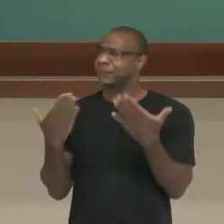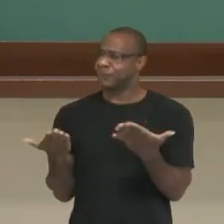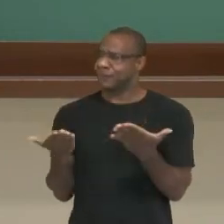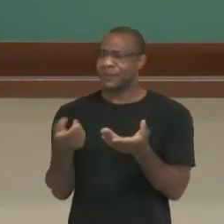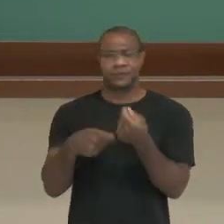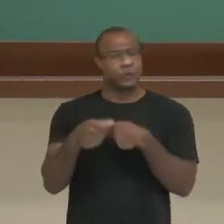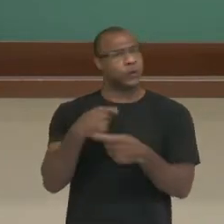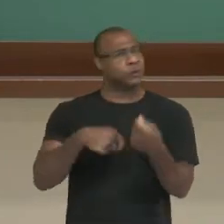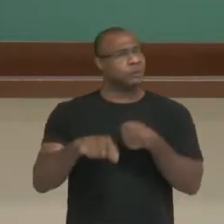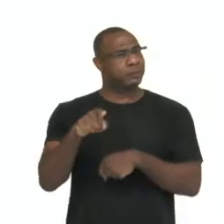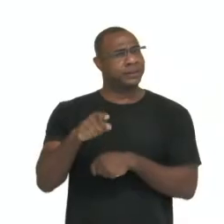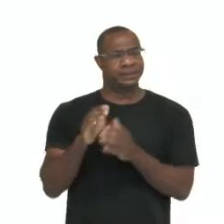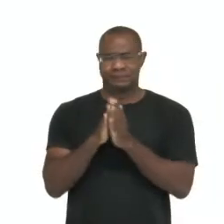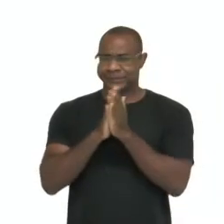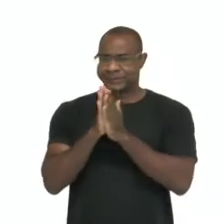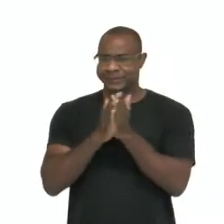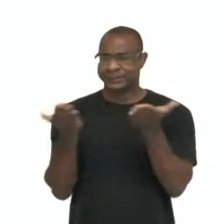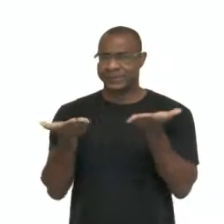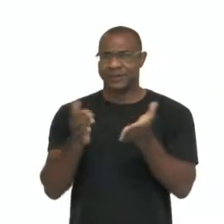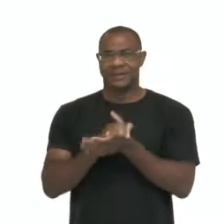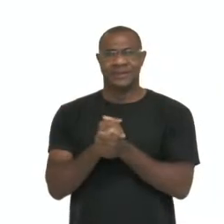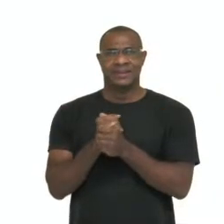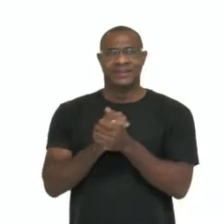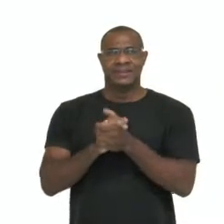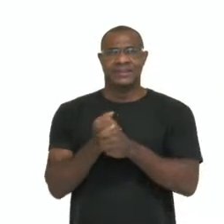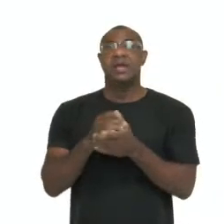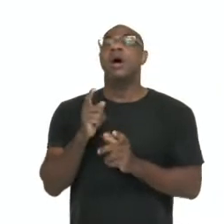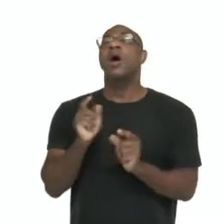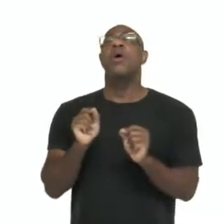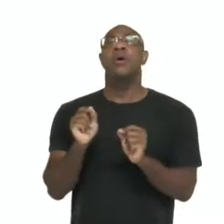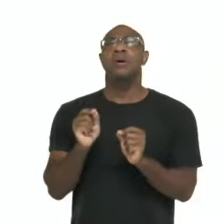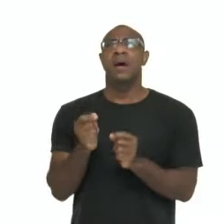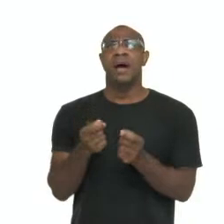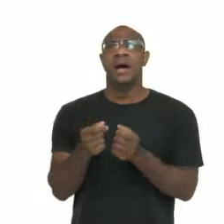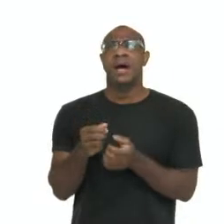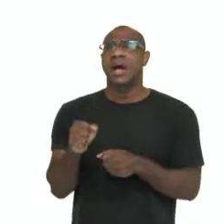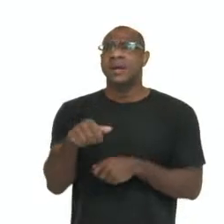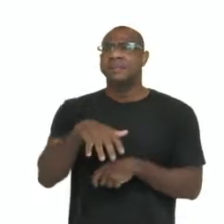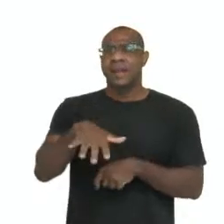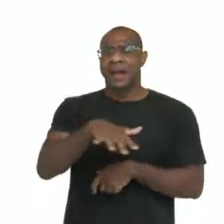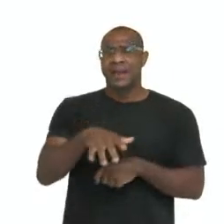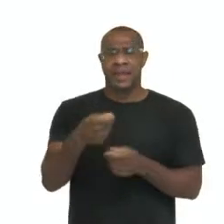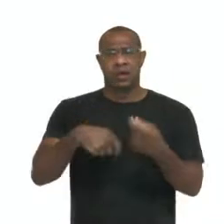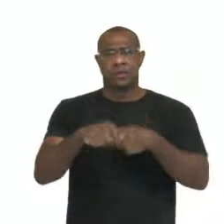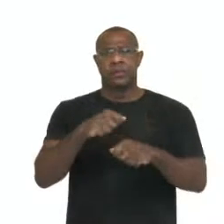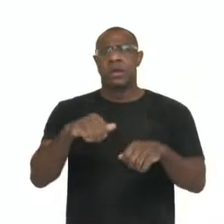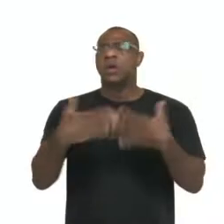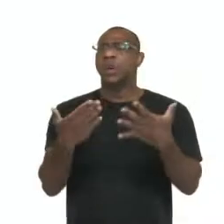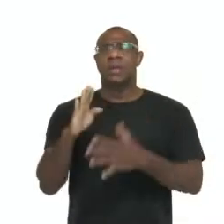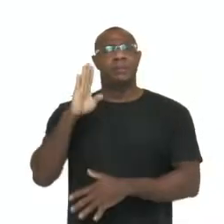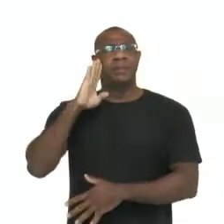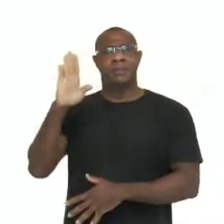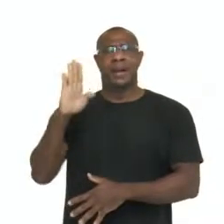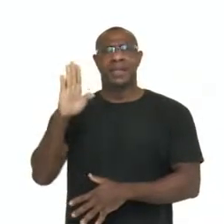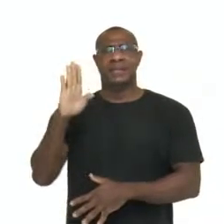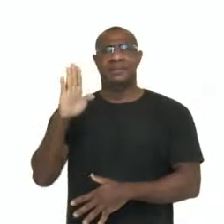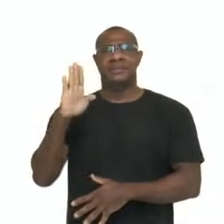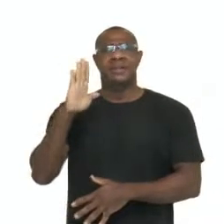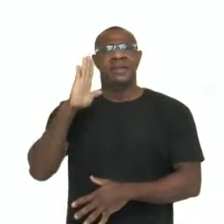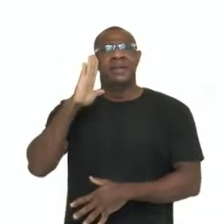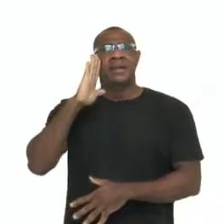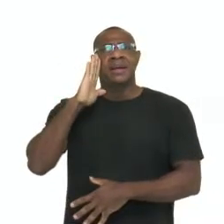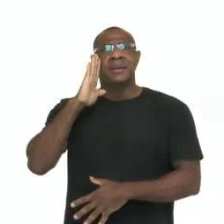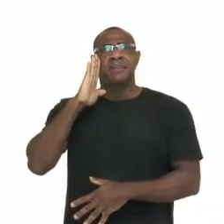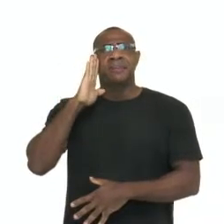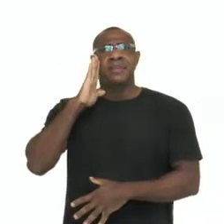economia, para você se aquecer para a nossa aula. Na área econômica, você sabe quais foram as principais medidas tomadas